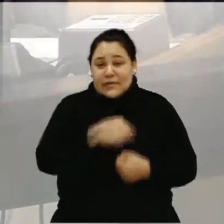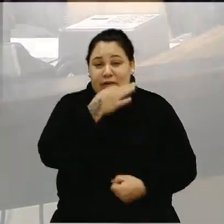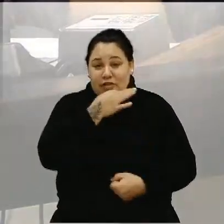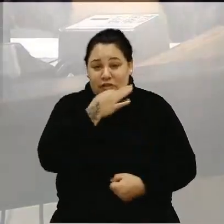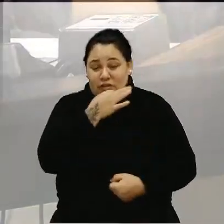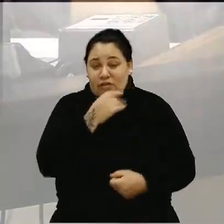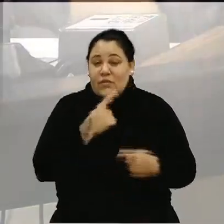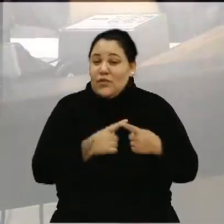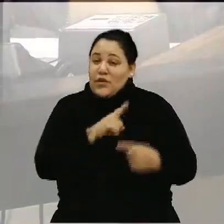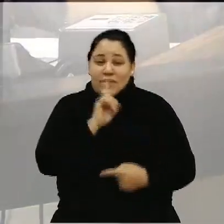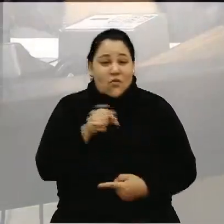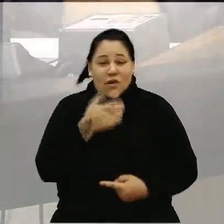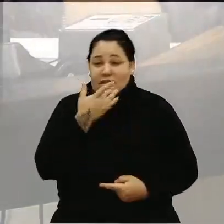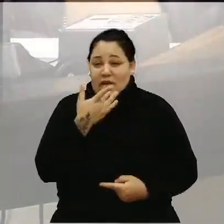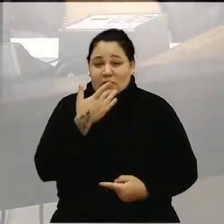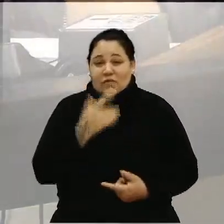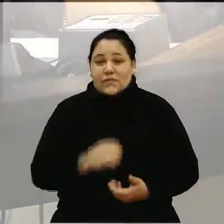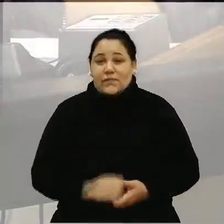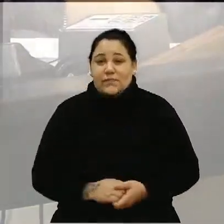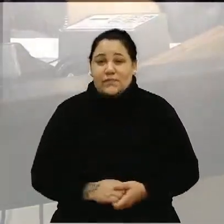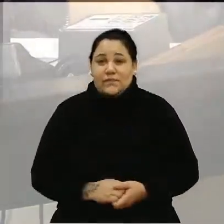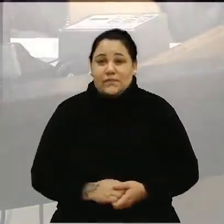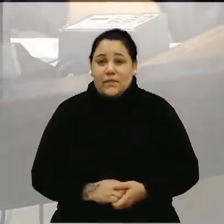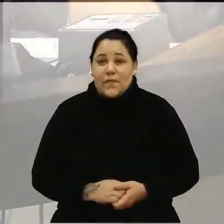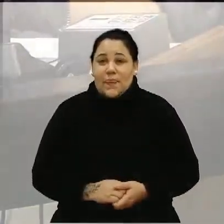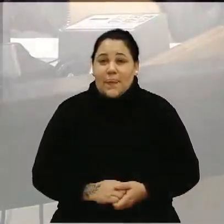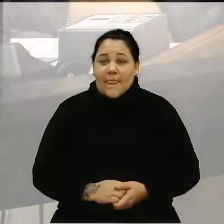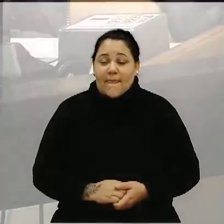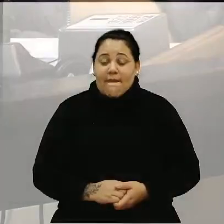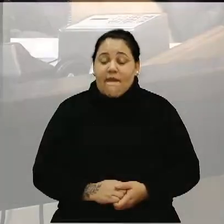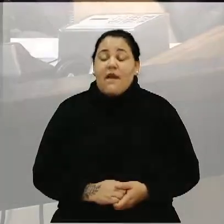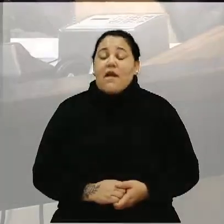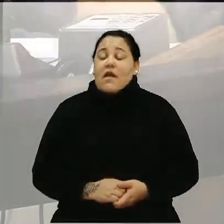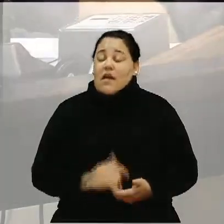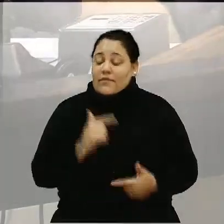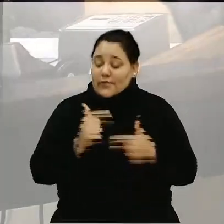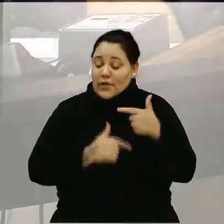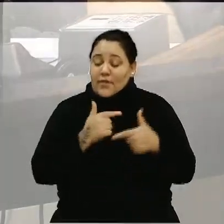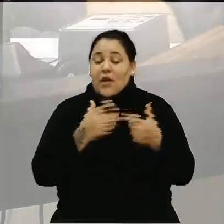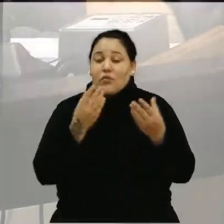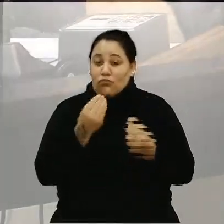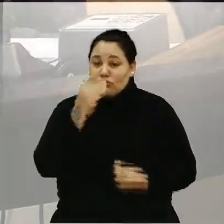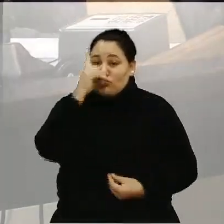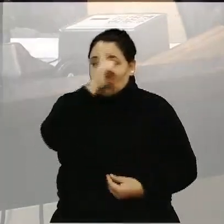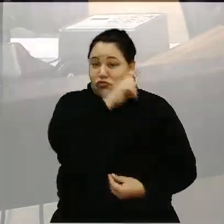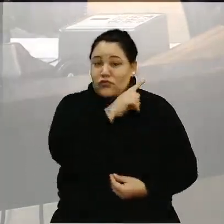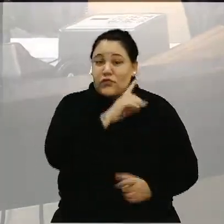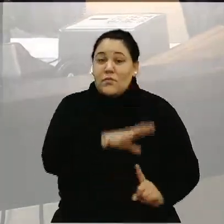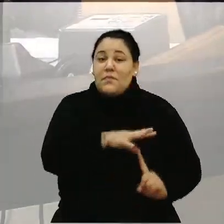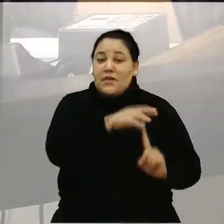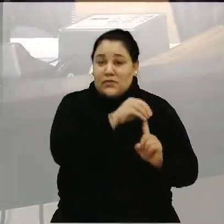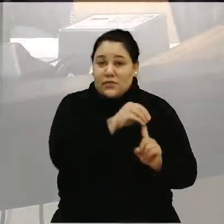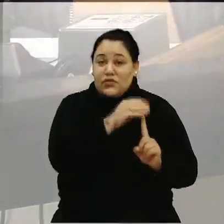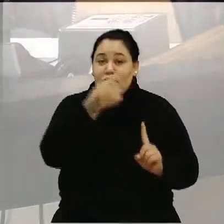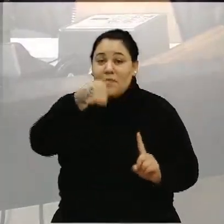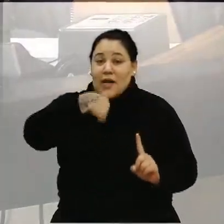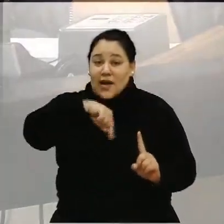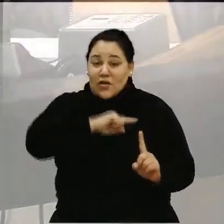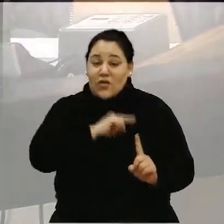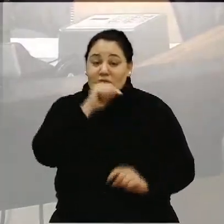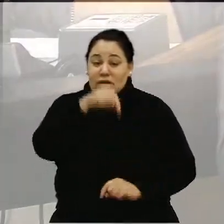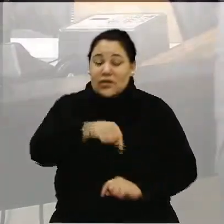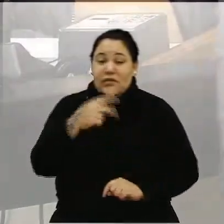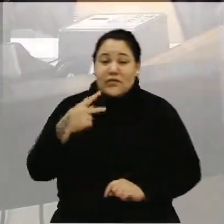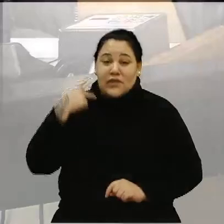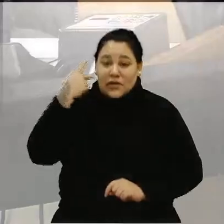ser uma tarefa fácil. É uma tarefa muito complexa, muito difícil. Principalmente para nós aqui, vereadores,